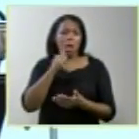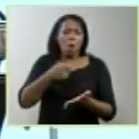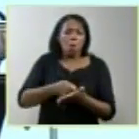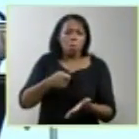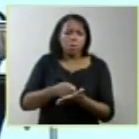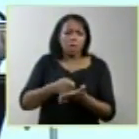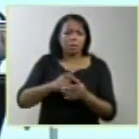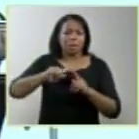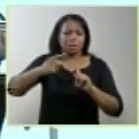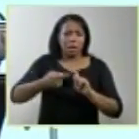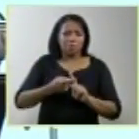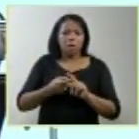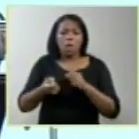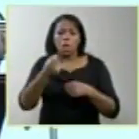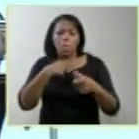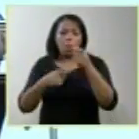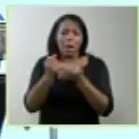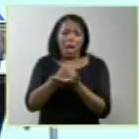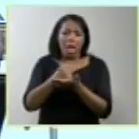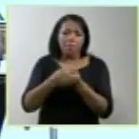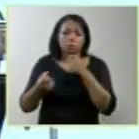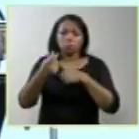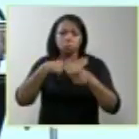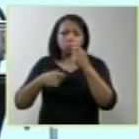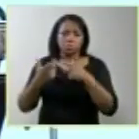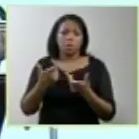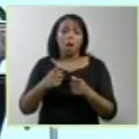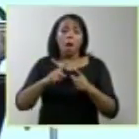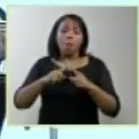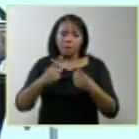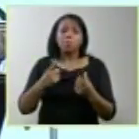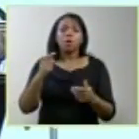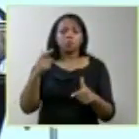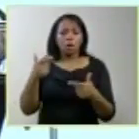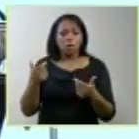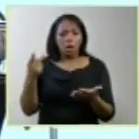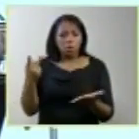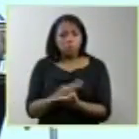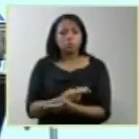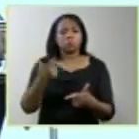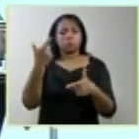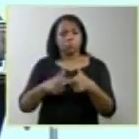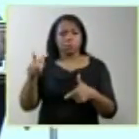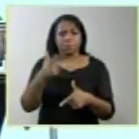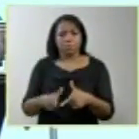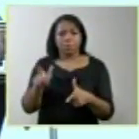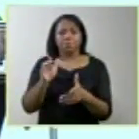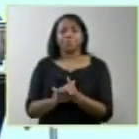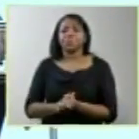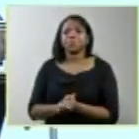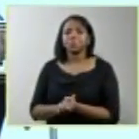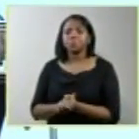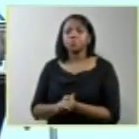indutores de ovulação. Então vejam a multifatoriedade da anencefalia. Quais são os sinais? O